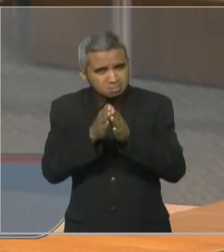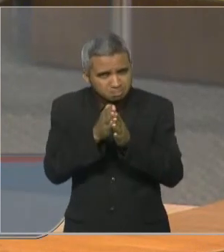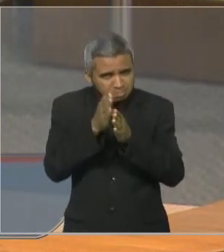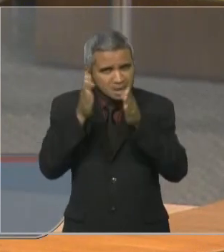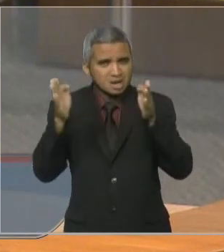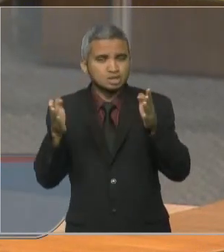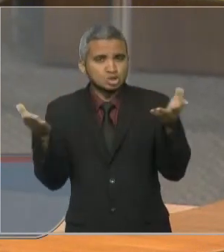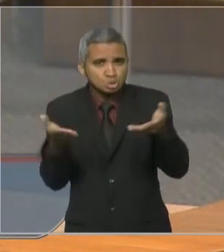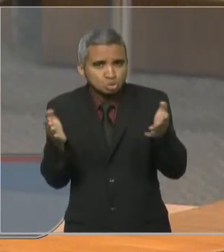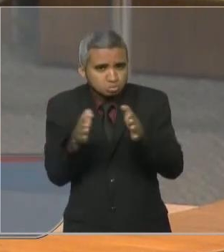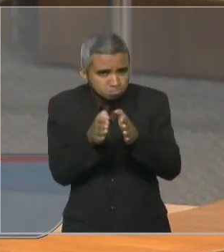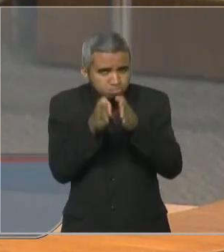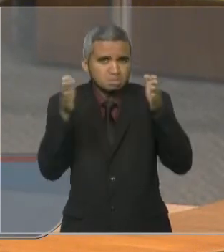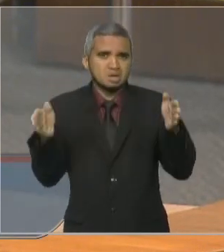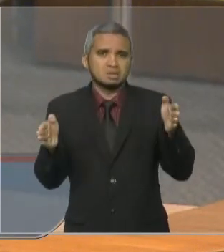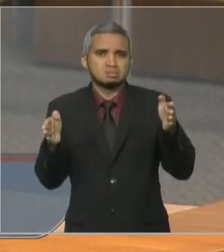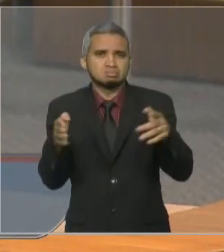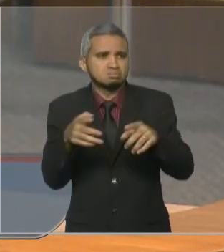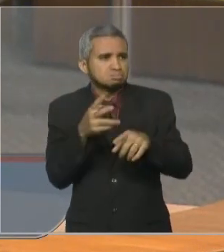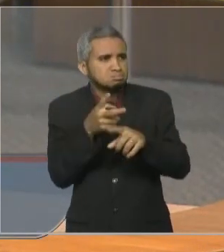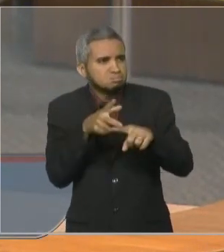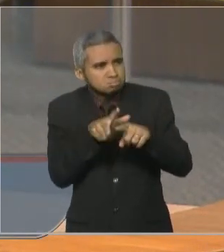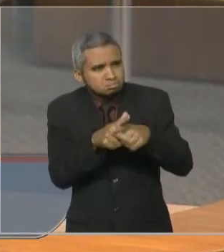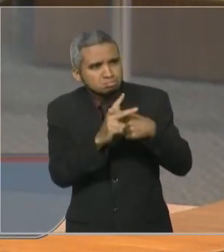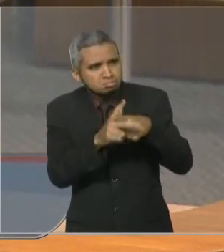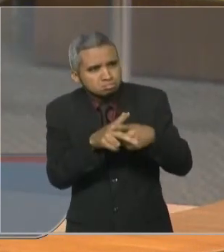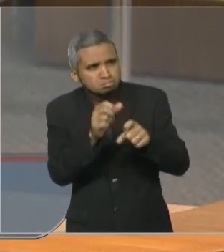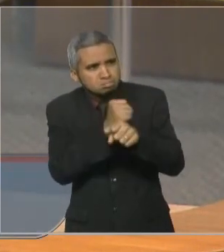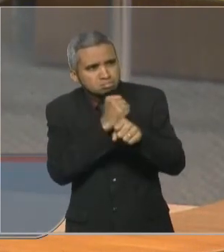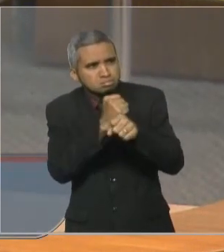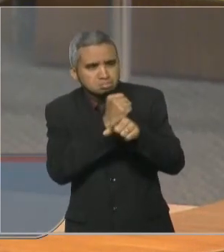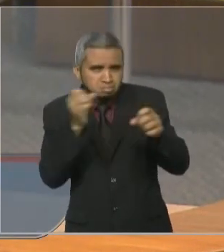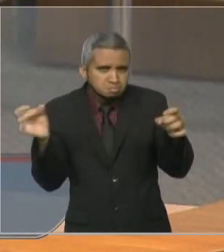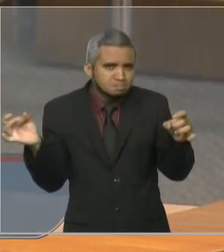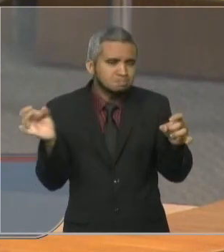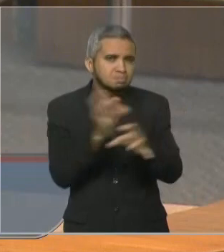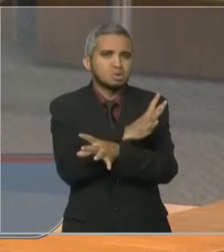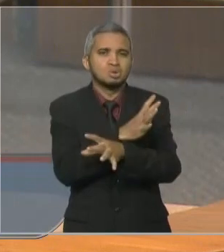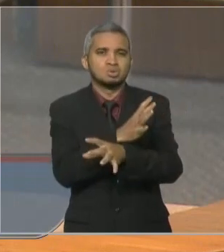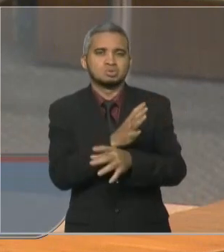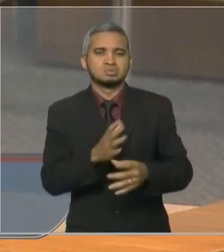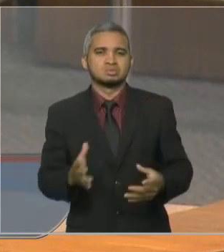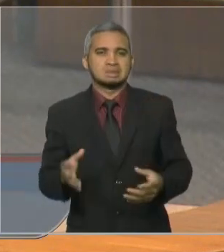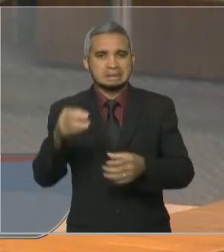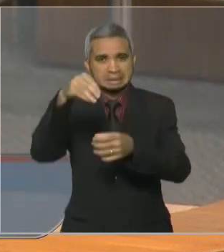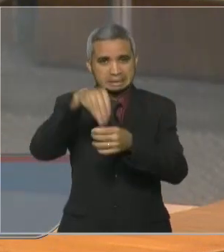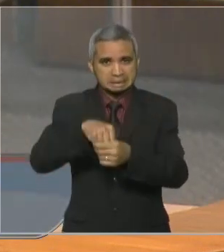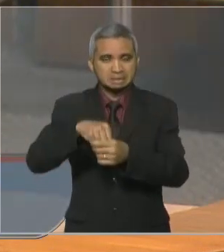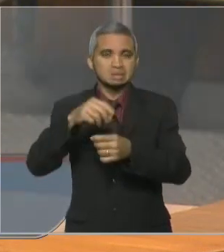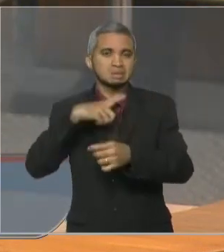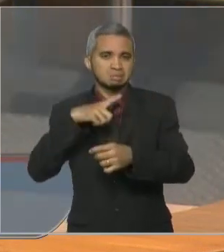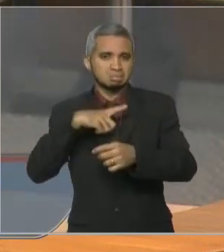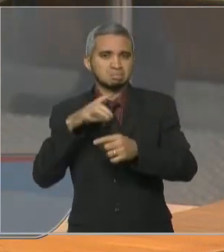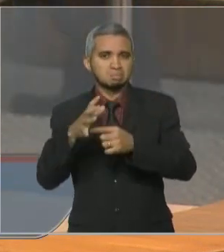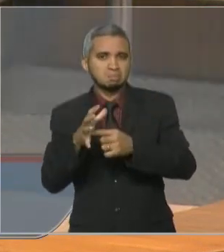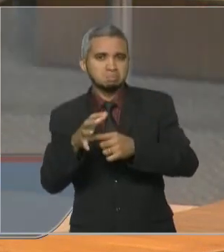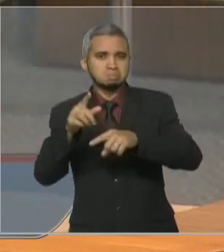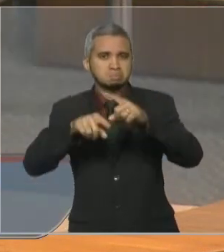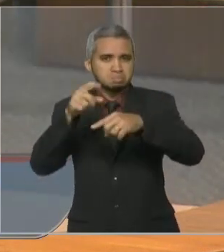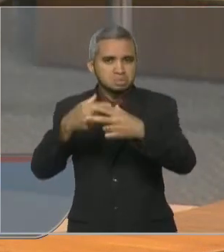ampliado, totalmente recuperado e com todos os seus equipamentos dentro, com o corpo